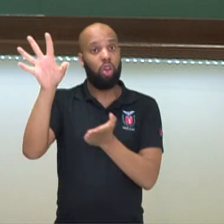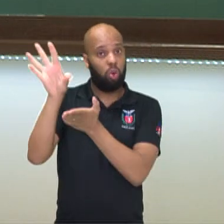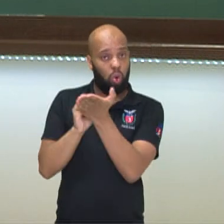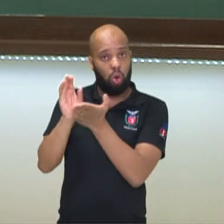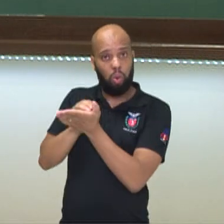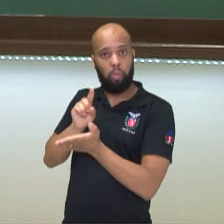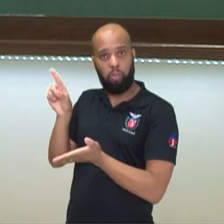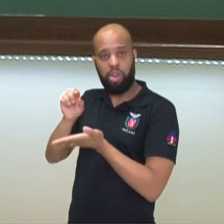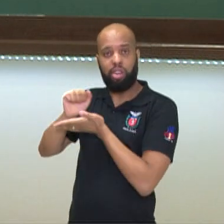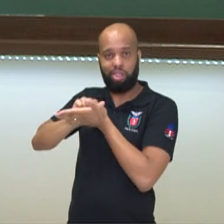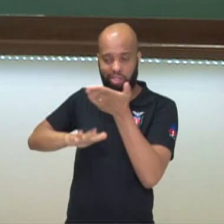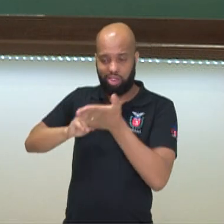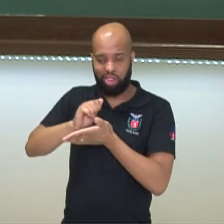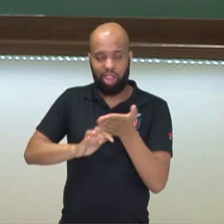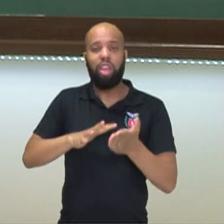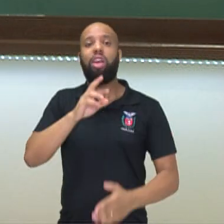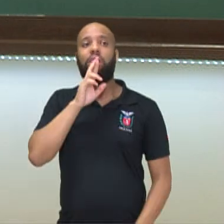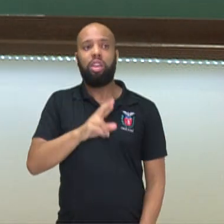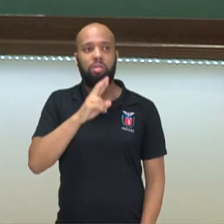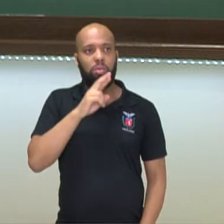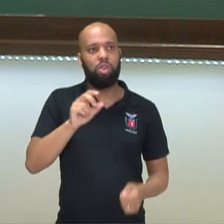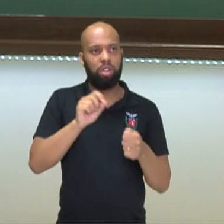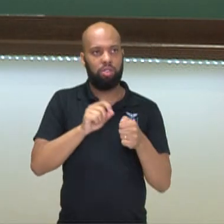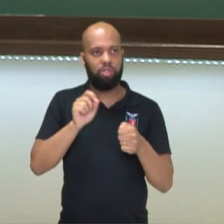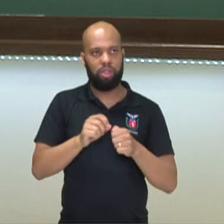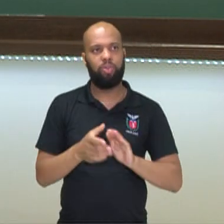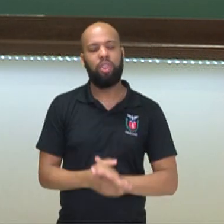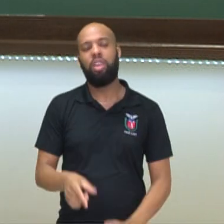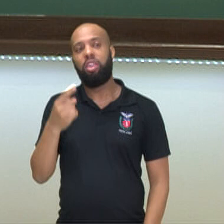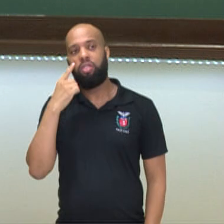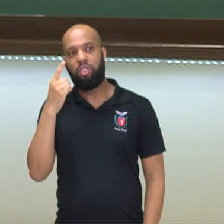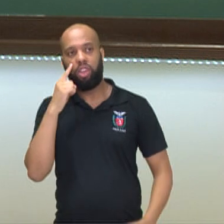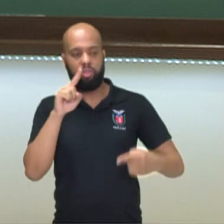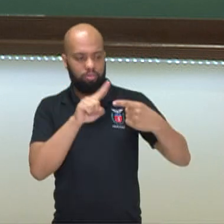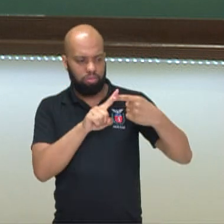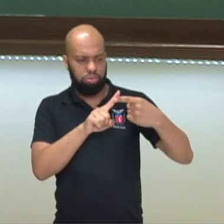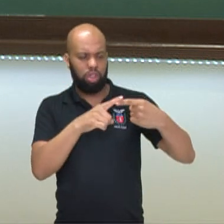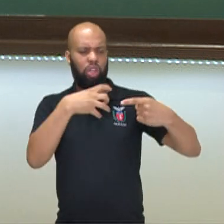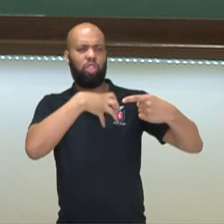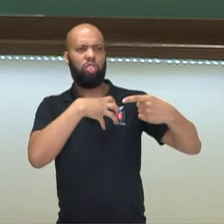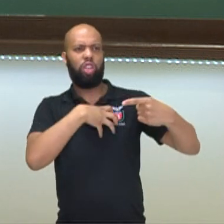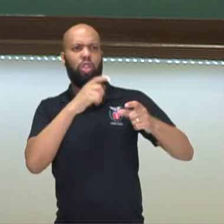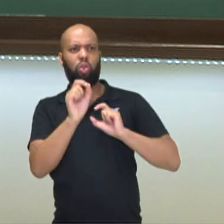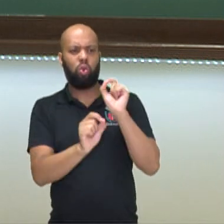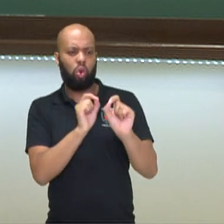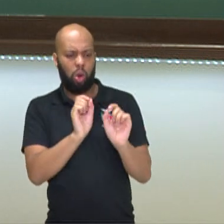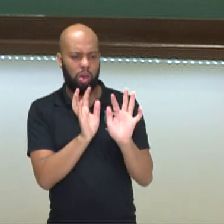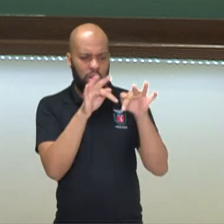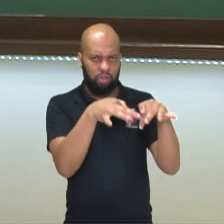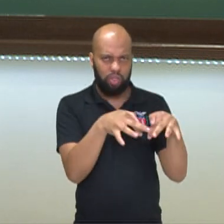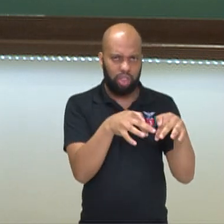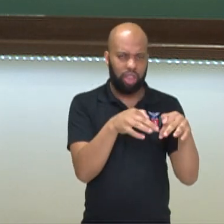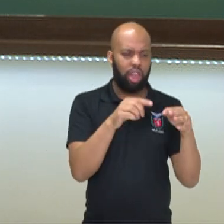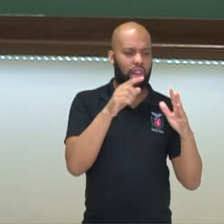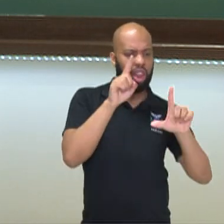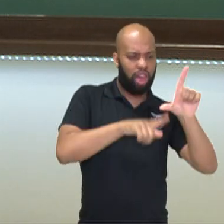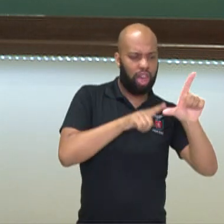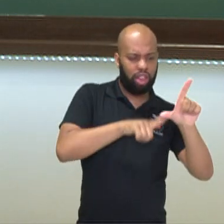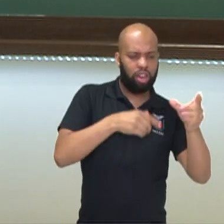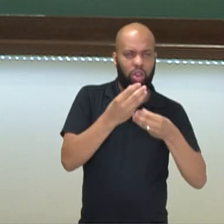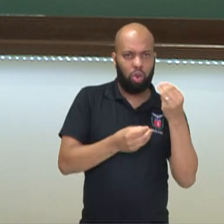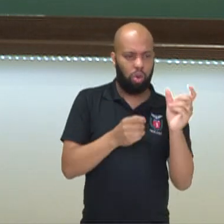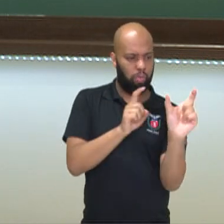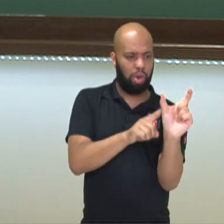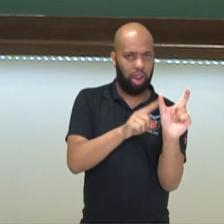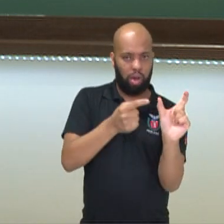exercício, copie o exercício e faça. Observem sempre como que termina o prefixo,